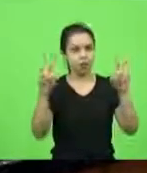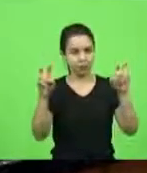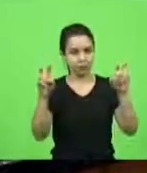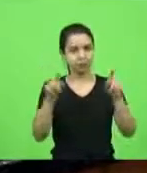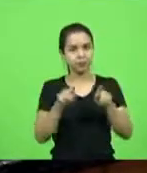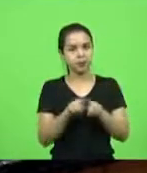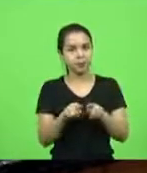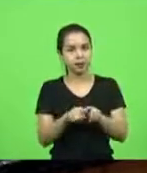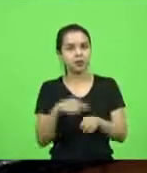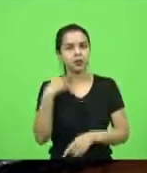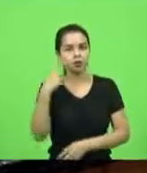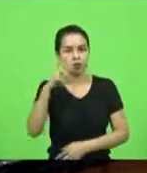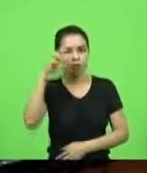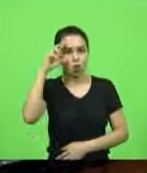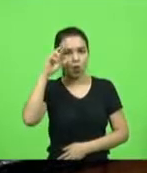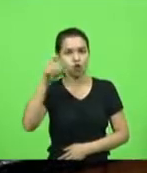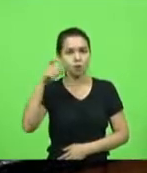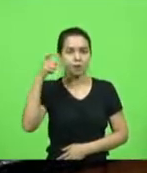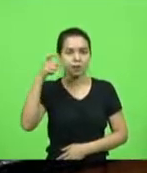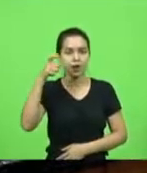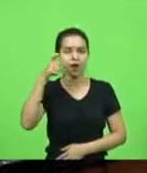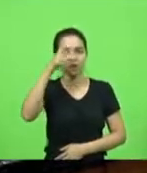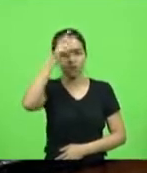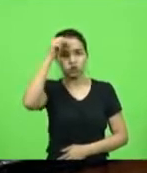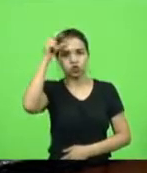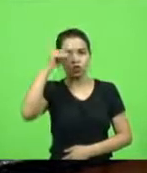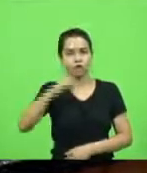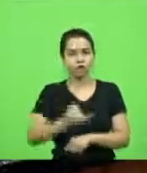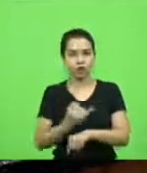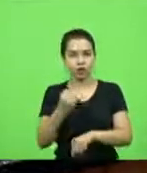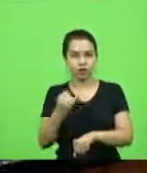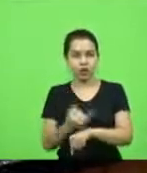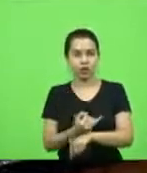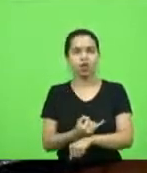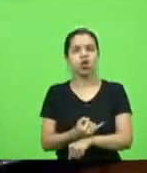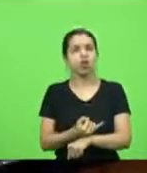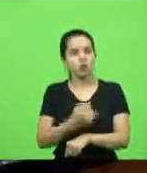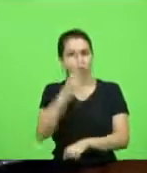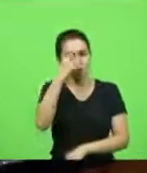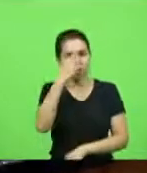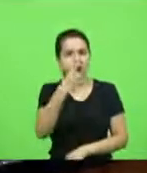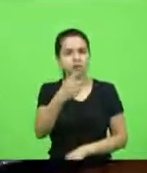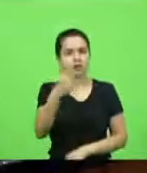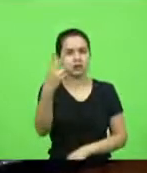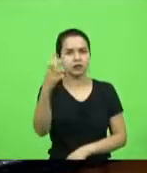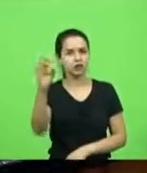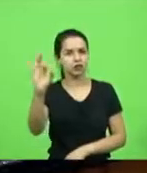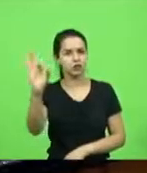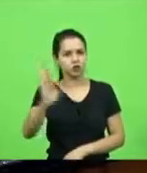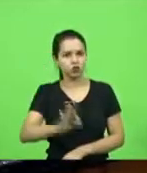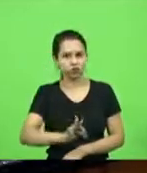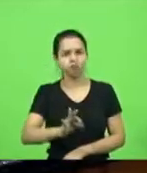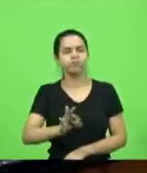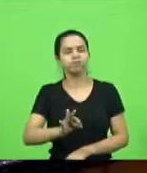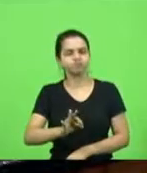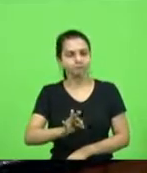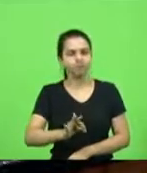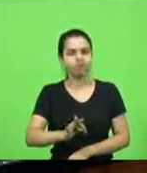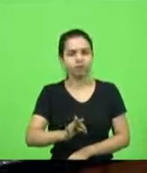Joinville também veio com essa maravilhosa ideia da cobrança 120% em cima já da tarifa